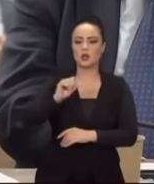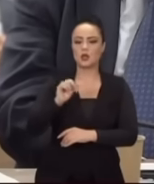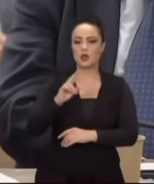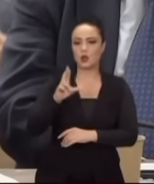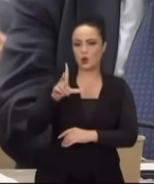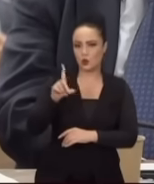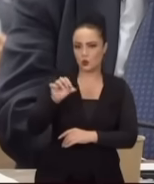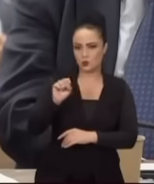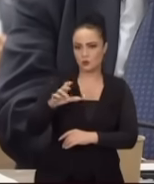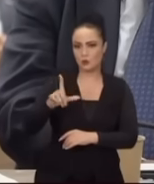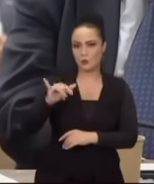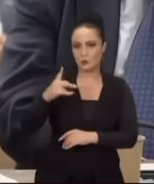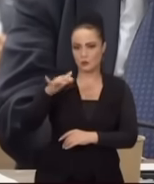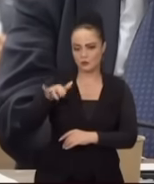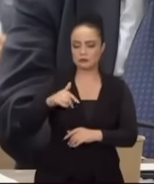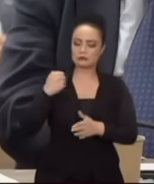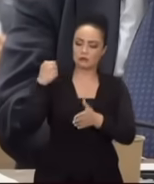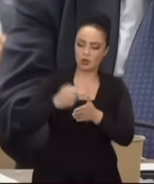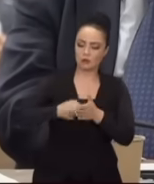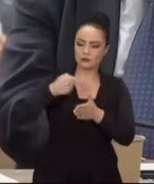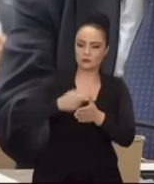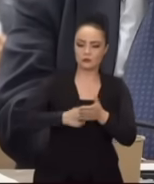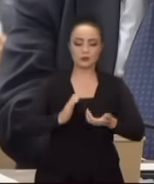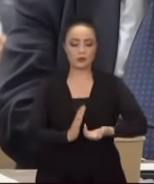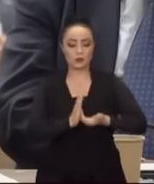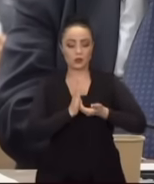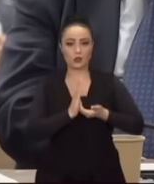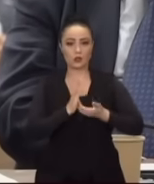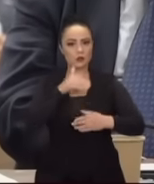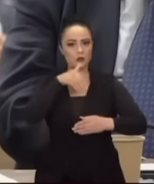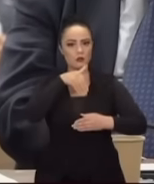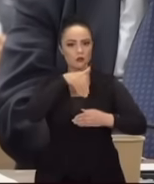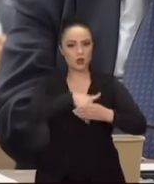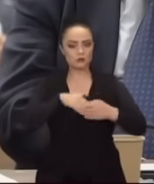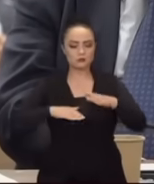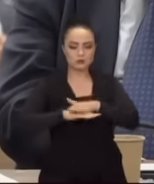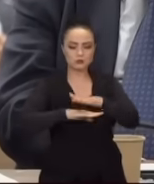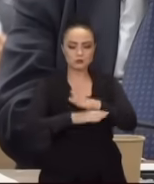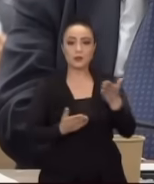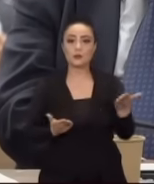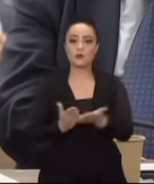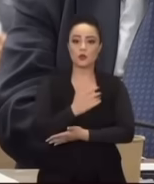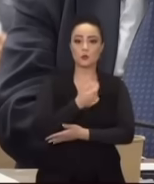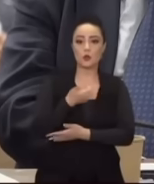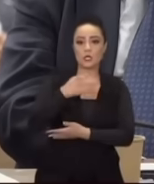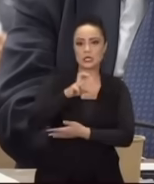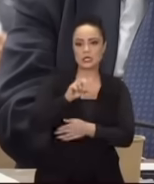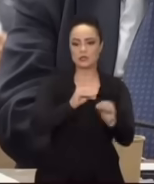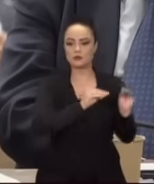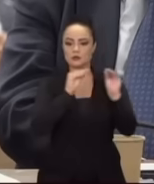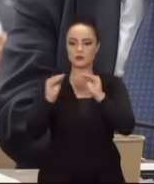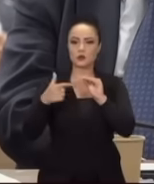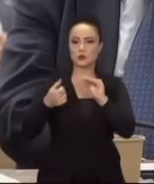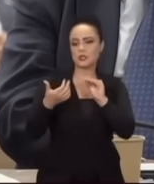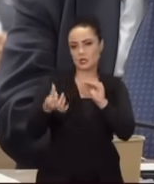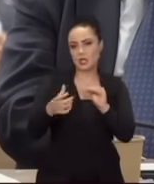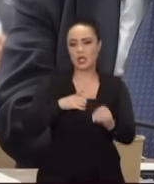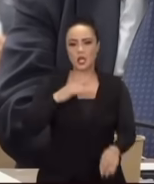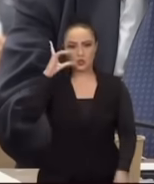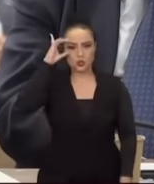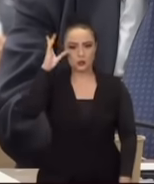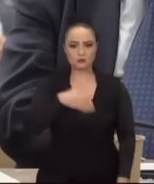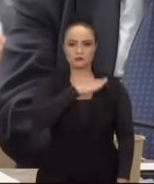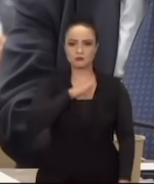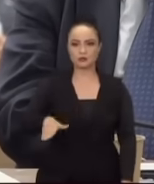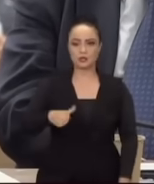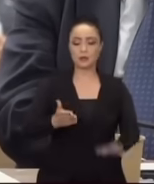Eu batalhei muito na Câmara, desde 2012, pelo voto impresso. Consegui aprová-lo em 2015 para 2016. A senhora Dilma Rousseff vetou,